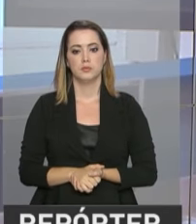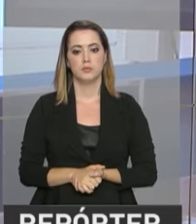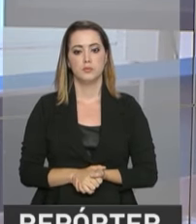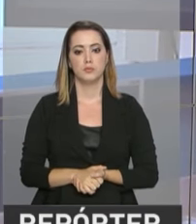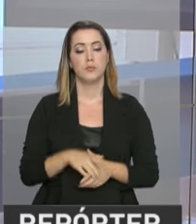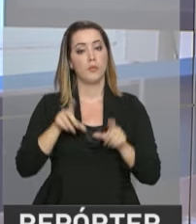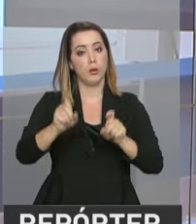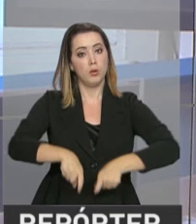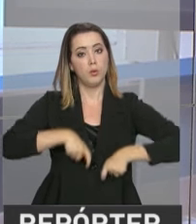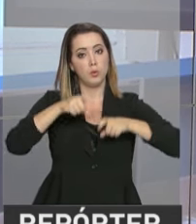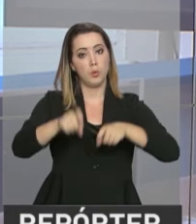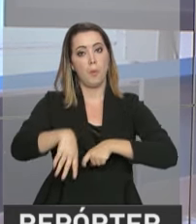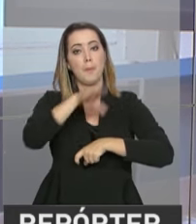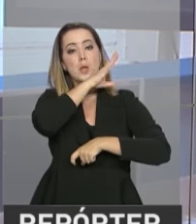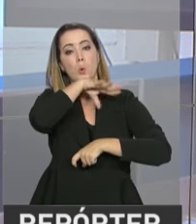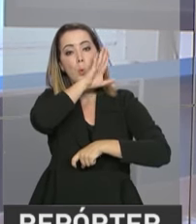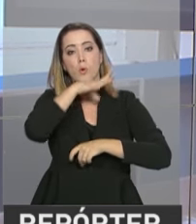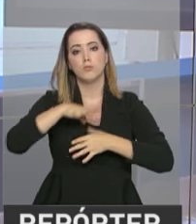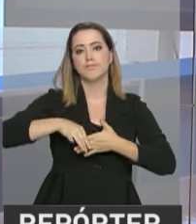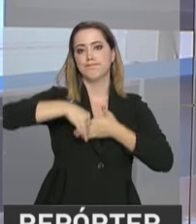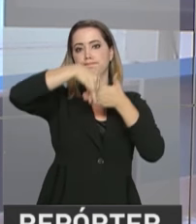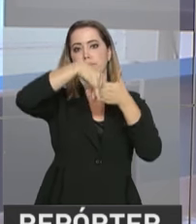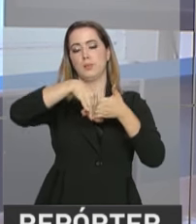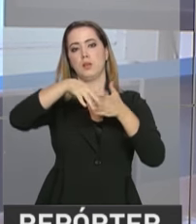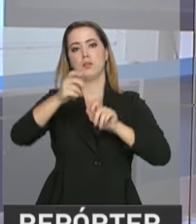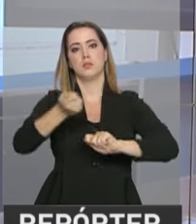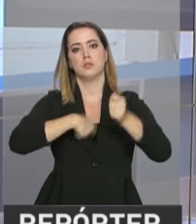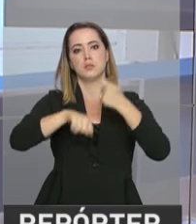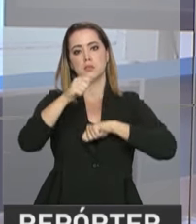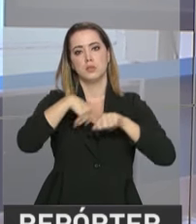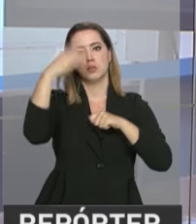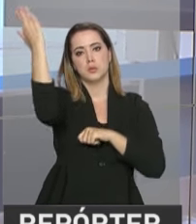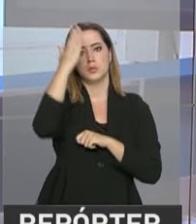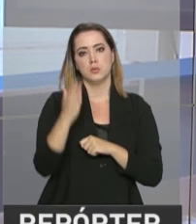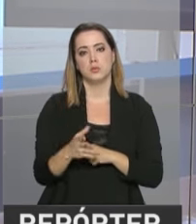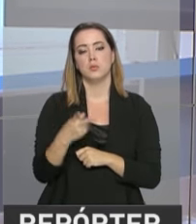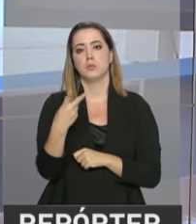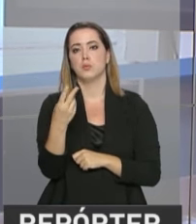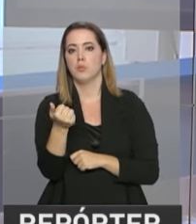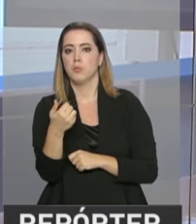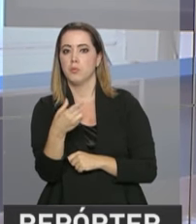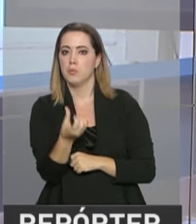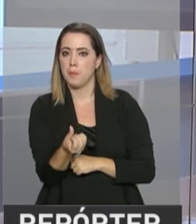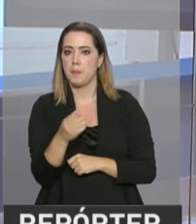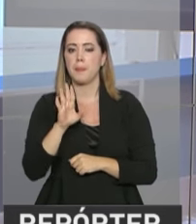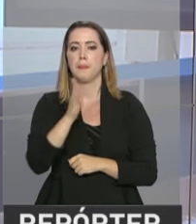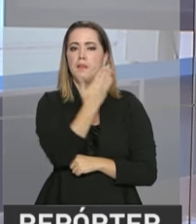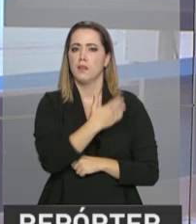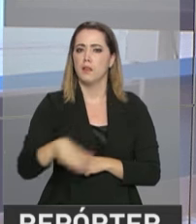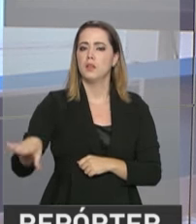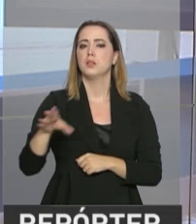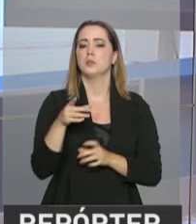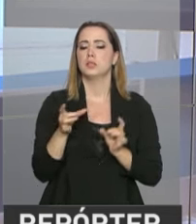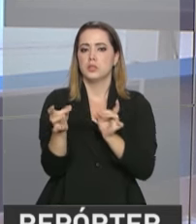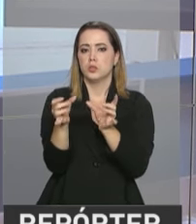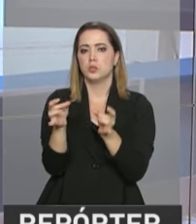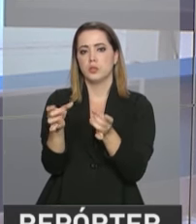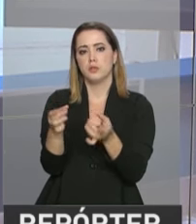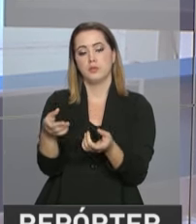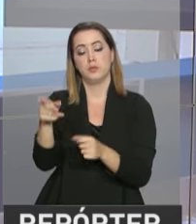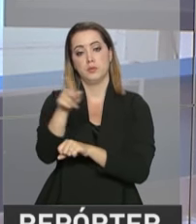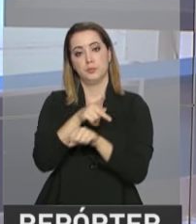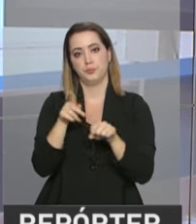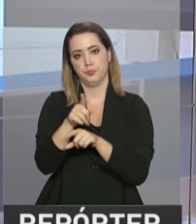agropecuária dera a economia brasileira em 2016 atualmente o setor é responsável por quase metade das exportações do